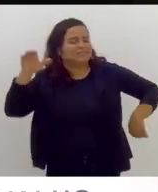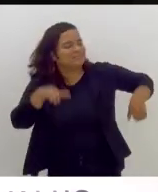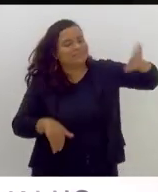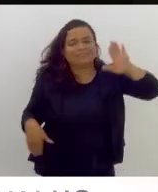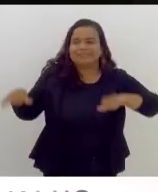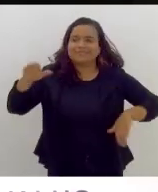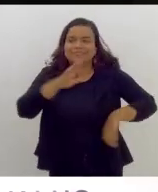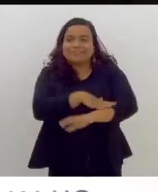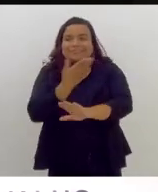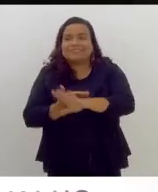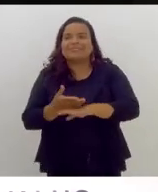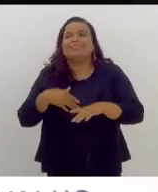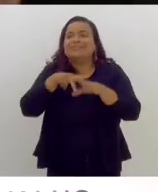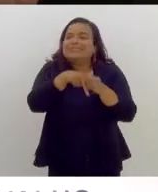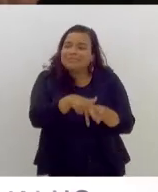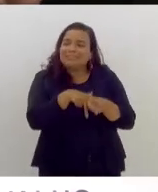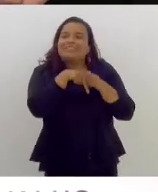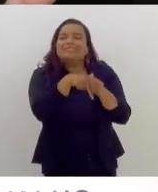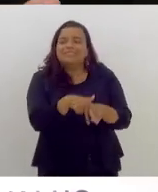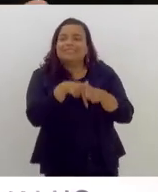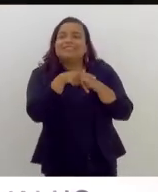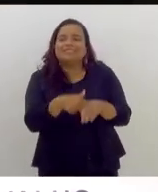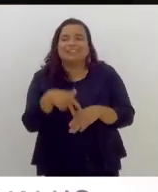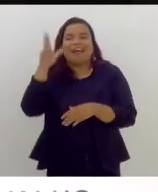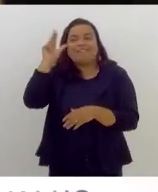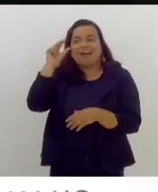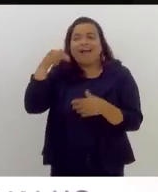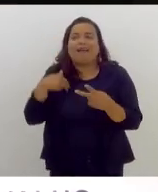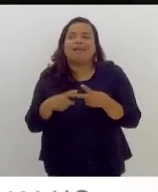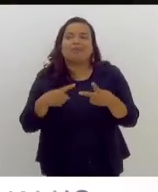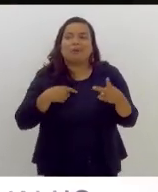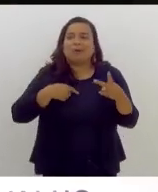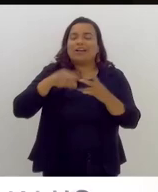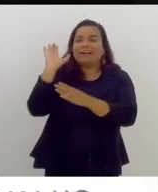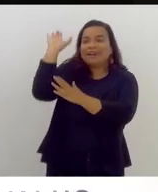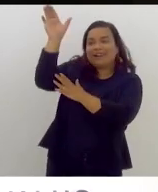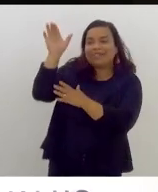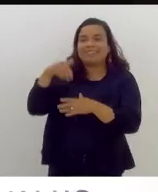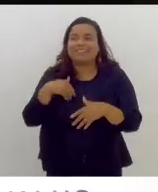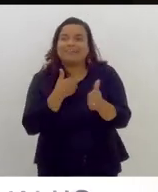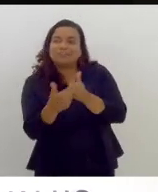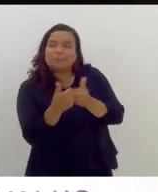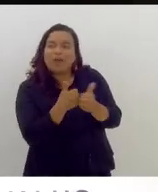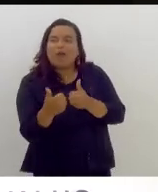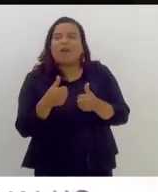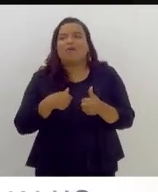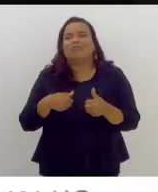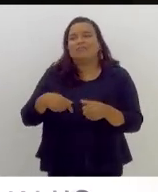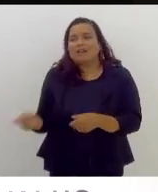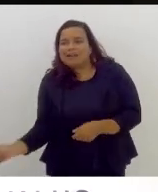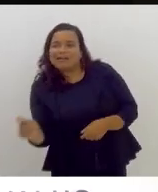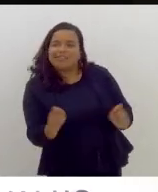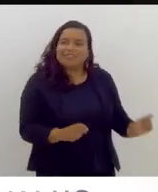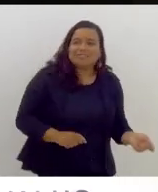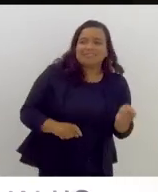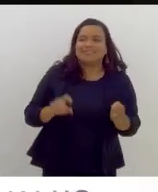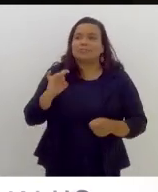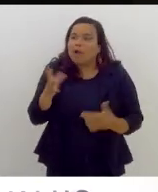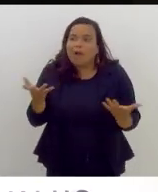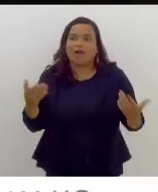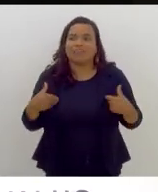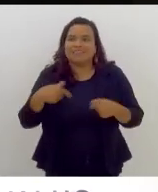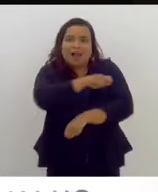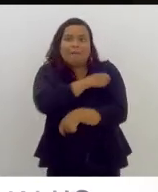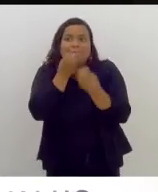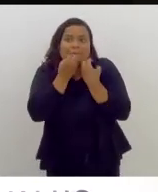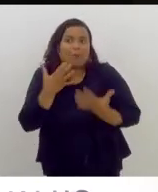andar a cavalo, era jogar tênis, jogar vôlei, jogar futebol. Então eu nunca fui bom aluno e não